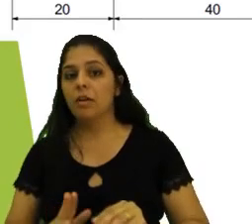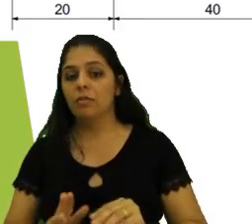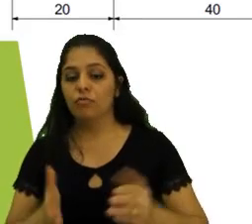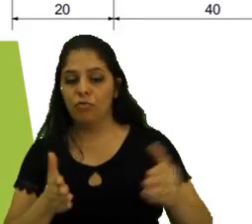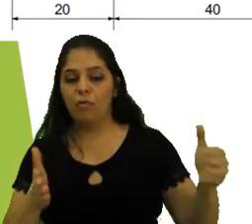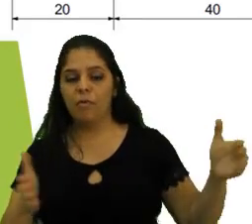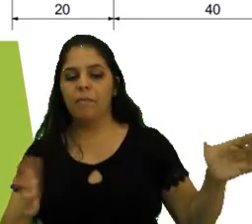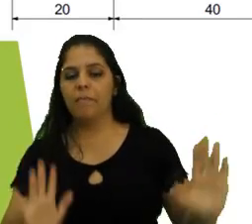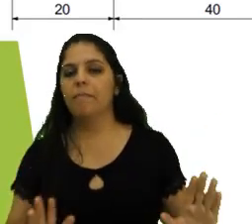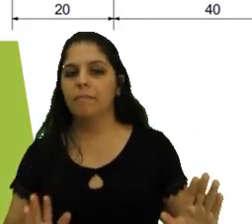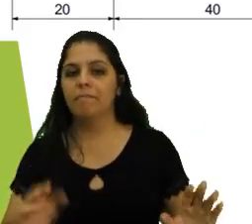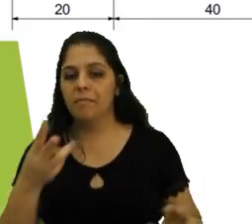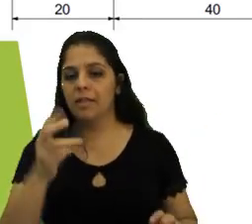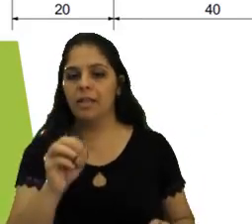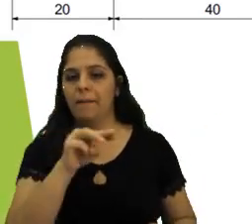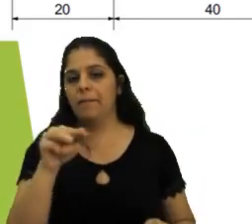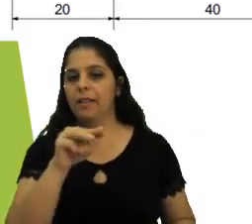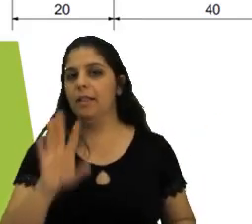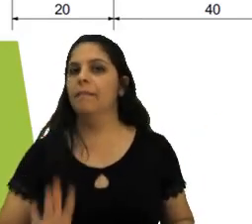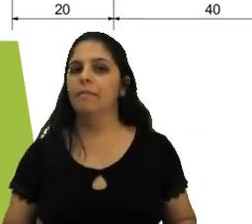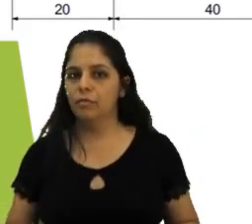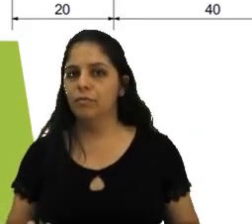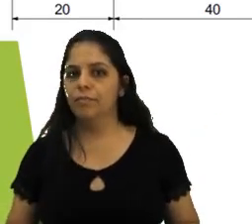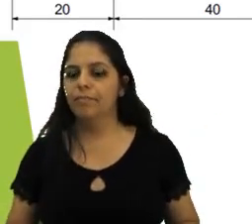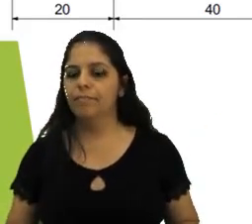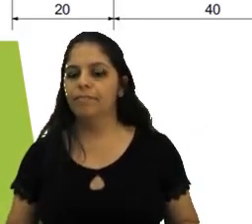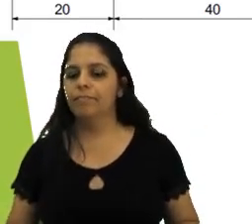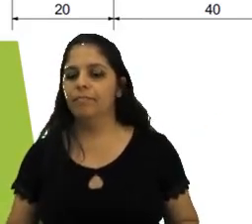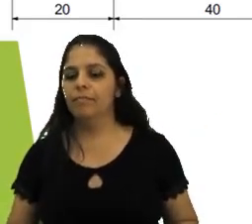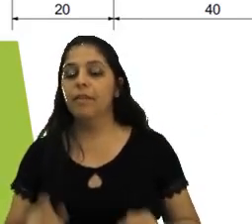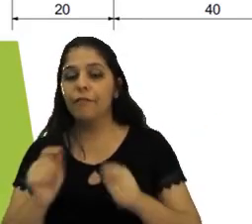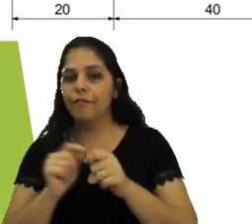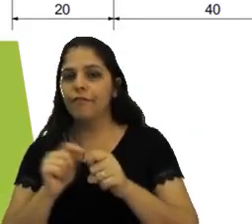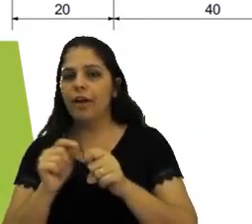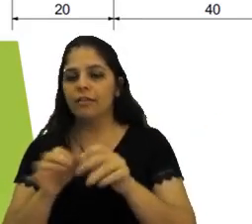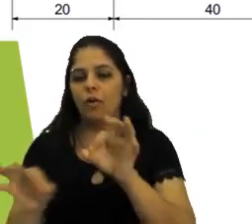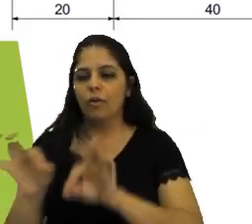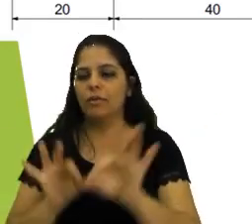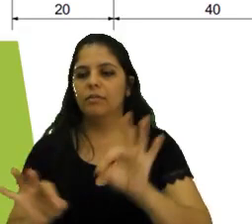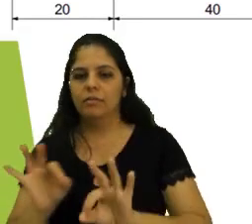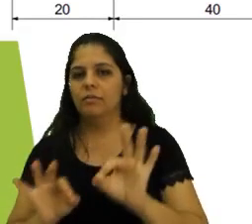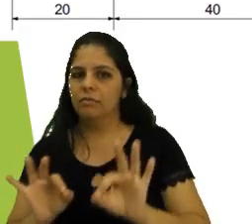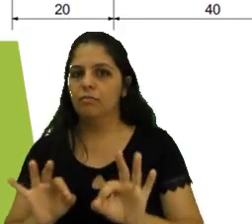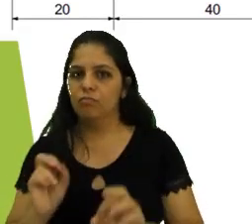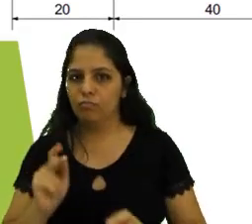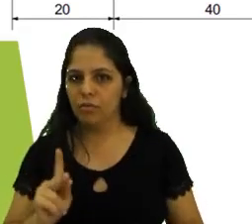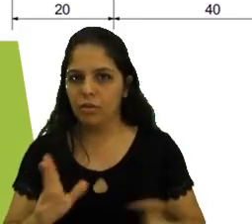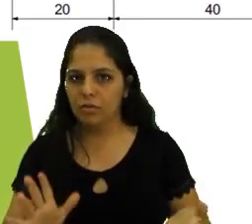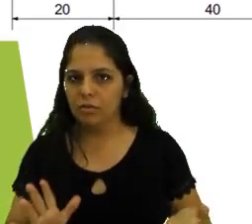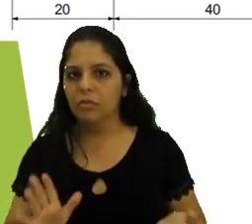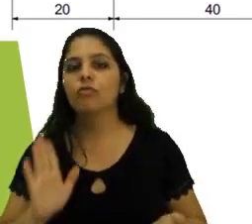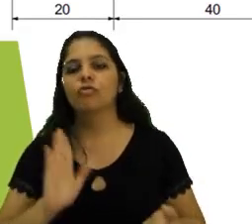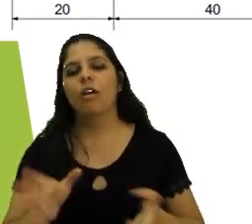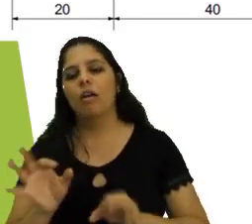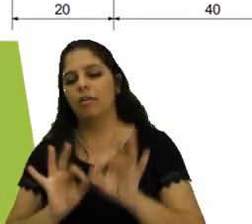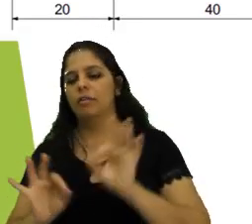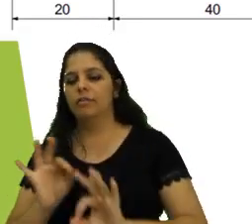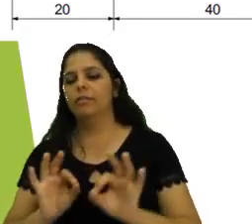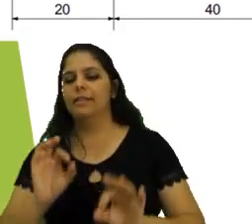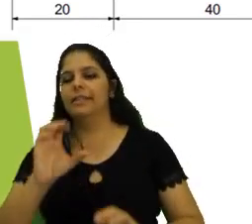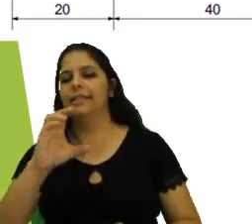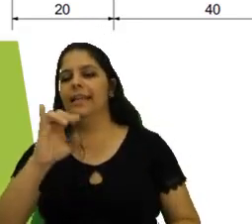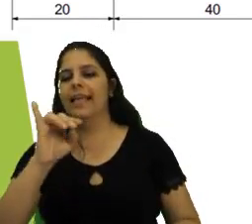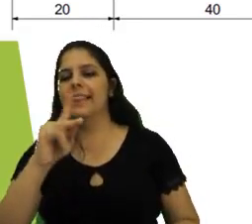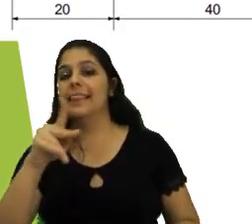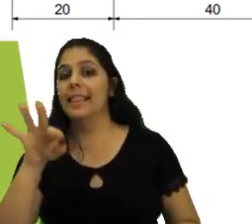para ter um pega, ok? E faço as configurações, ok? Então eu já configurei aqui o cilindro, aí eu